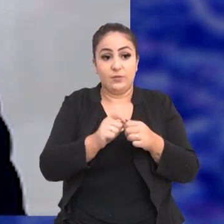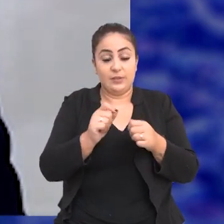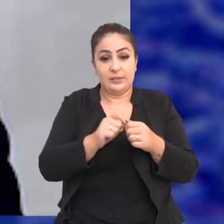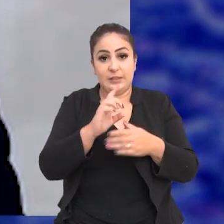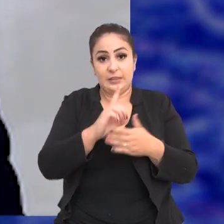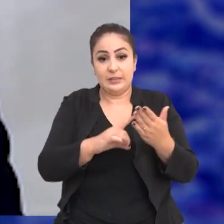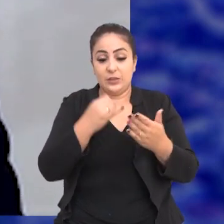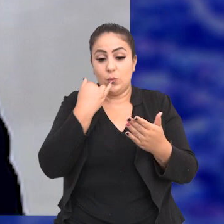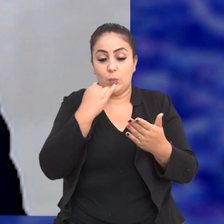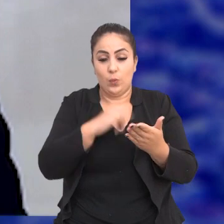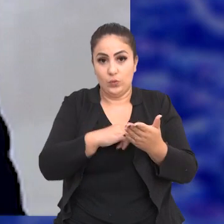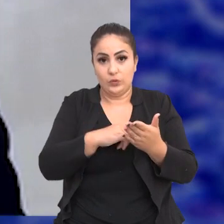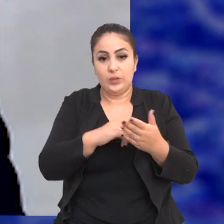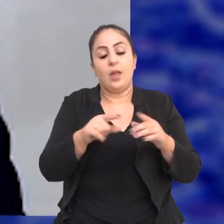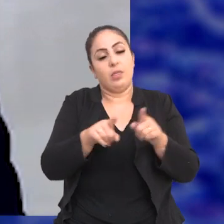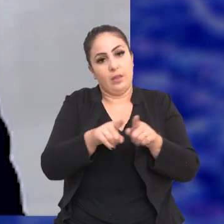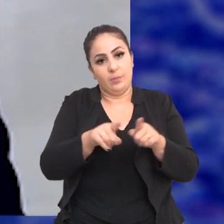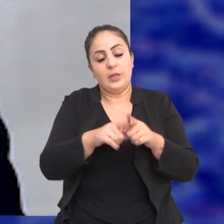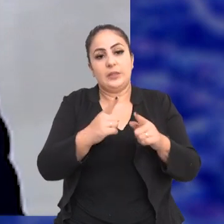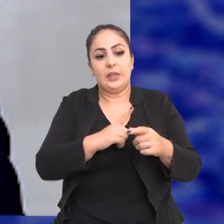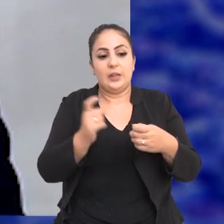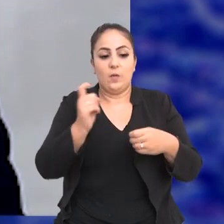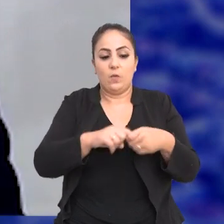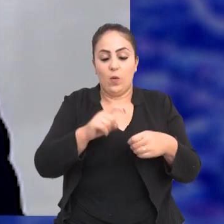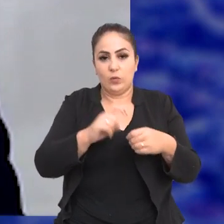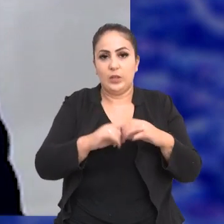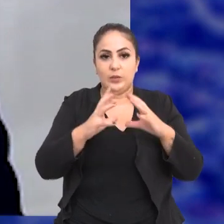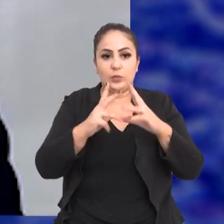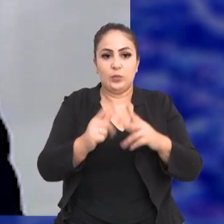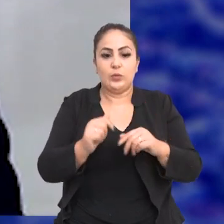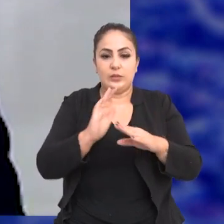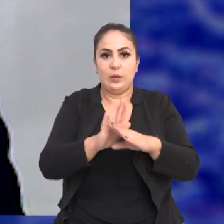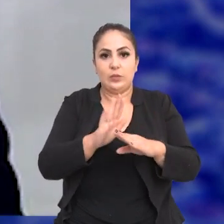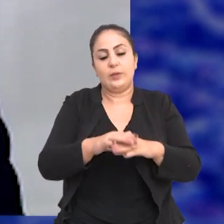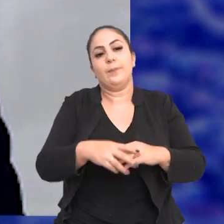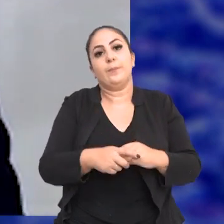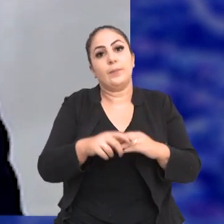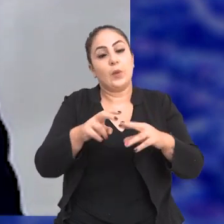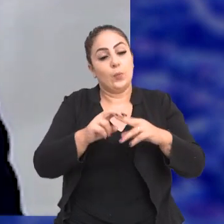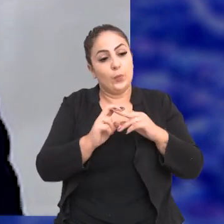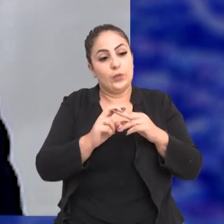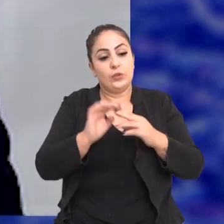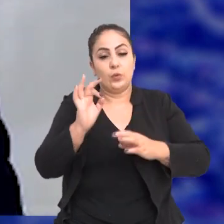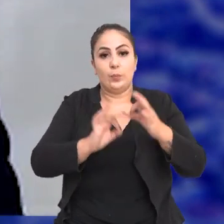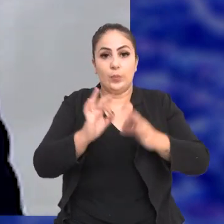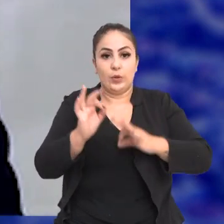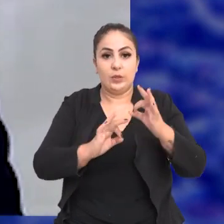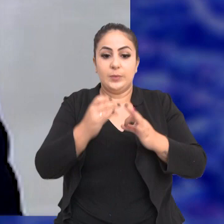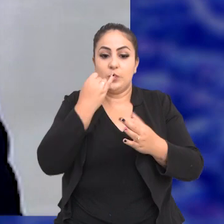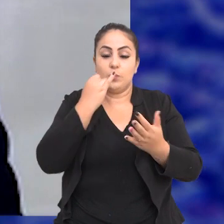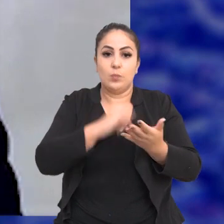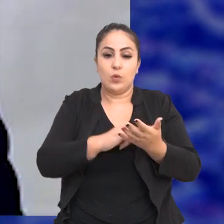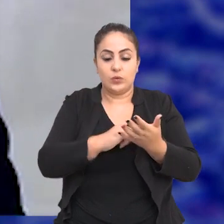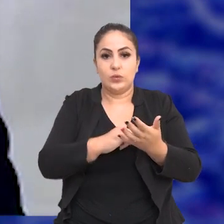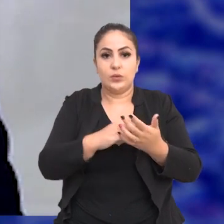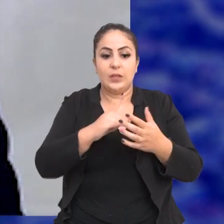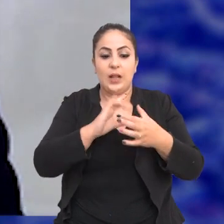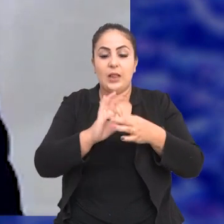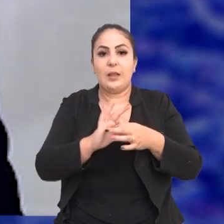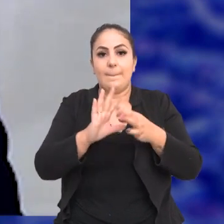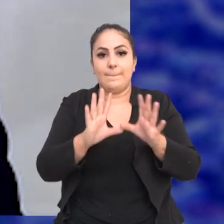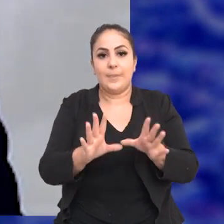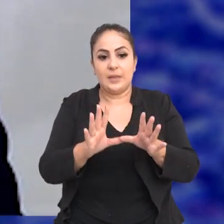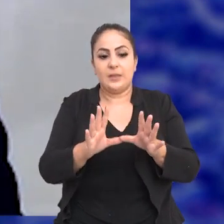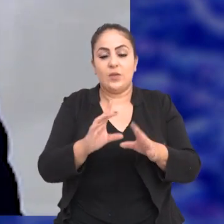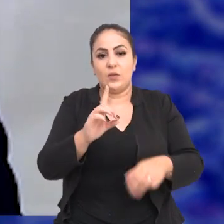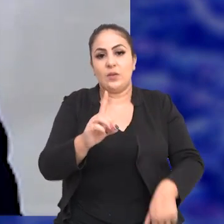a declaração do imposto de renda, também terão que devolver este auxílio. Para isso, o programa do imposto de renda disponibiliza a